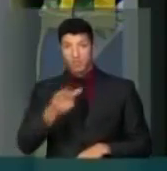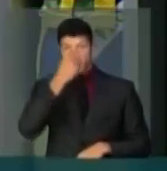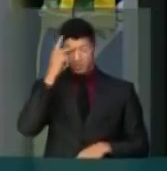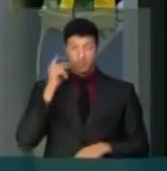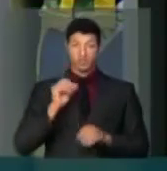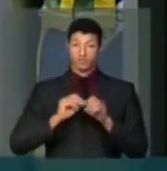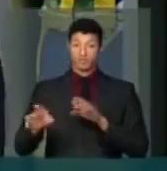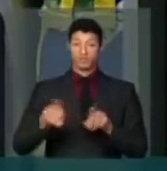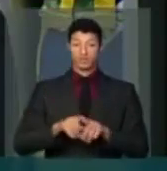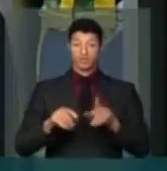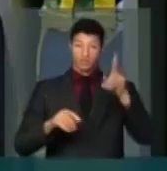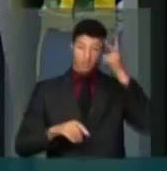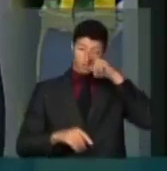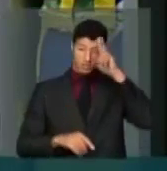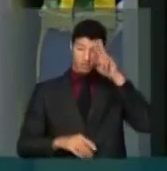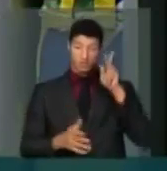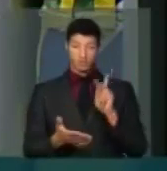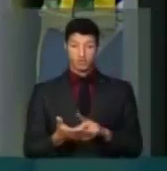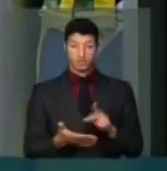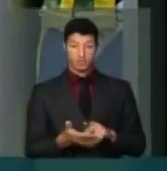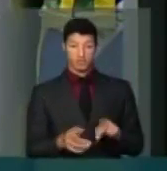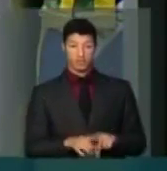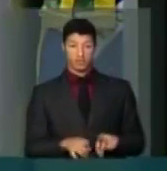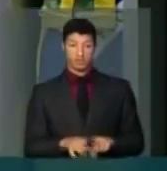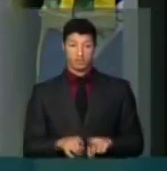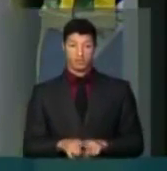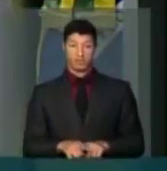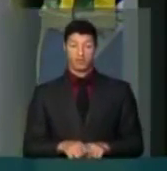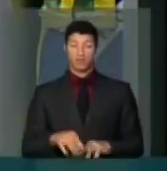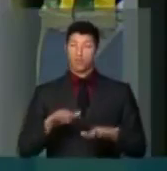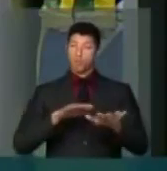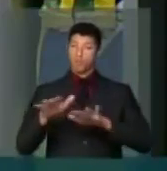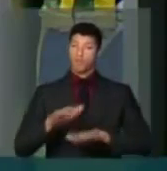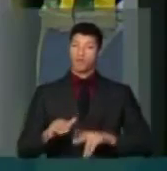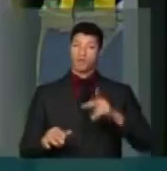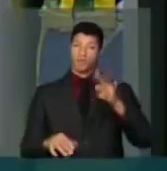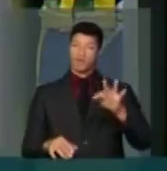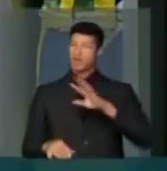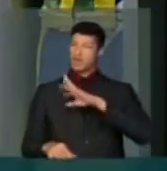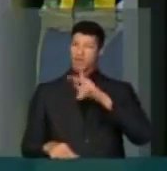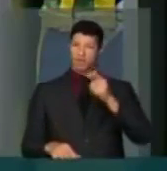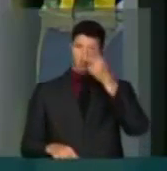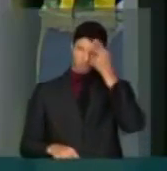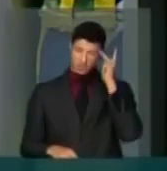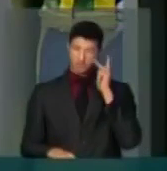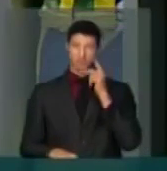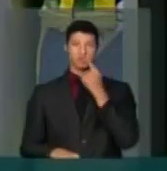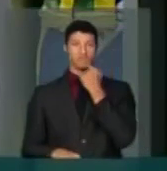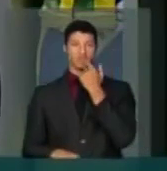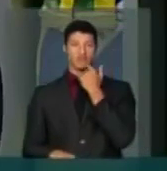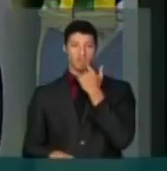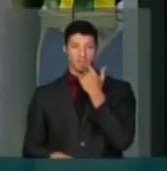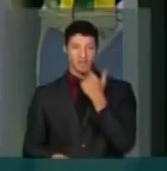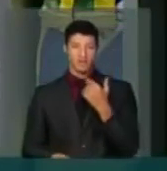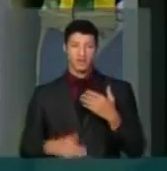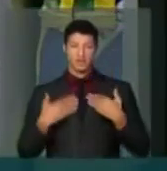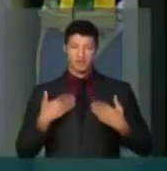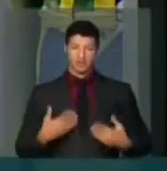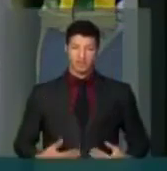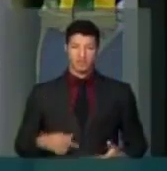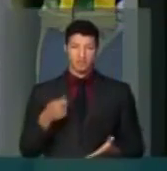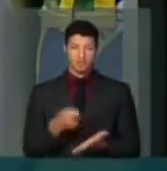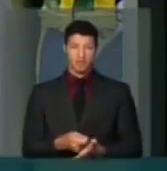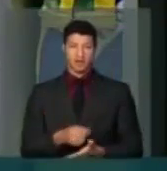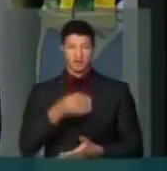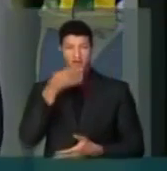espontaneamente. Lembrar que, diferentemente do movimento do PT, onde todo mundo era vermelhinho, camiseta paga, café